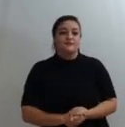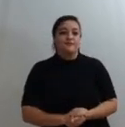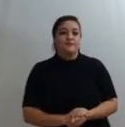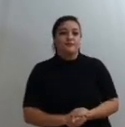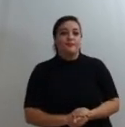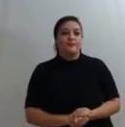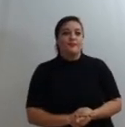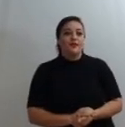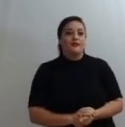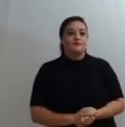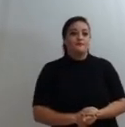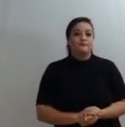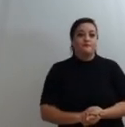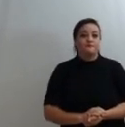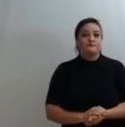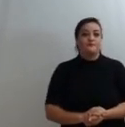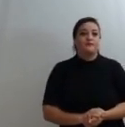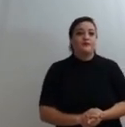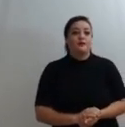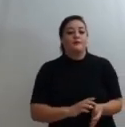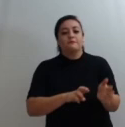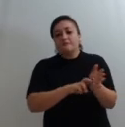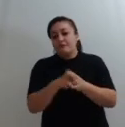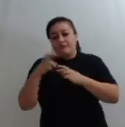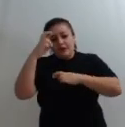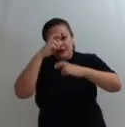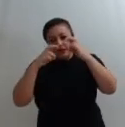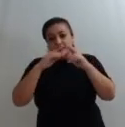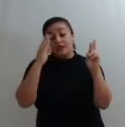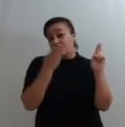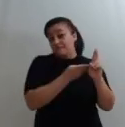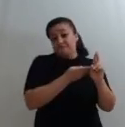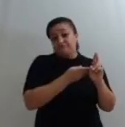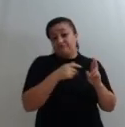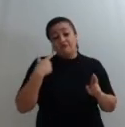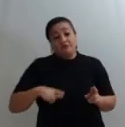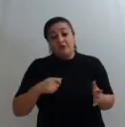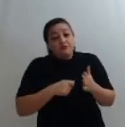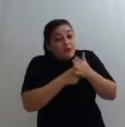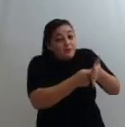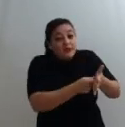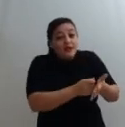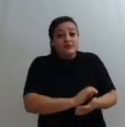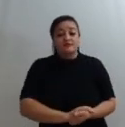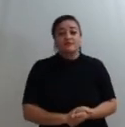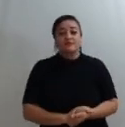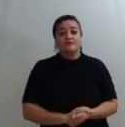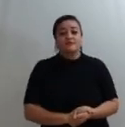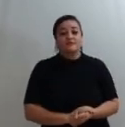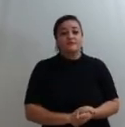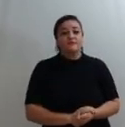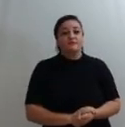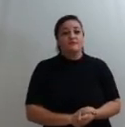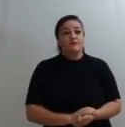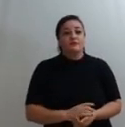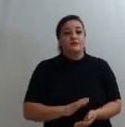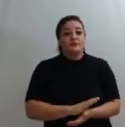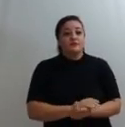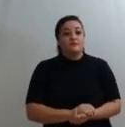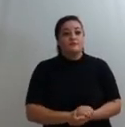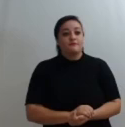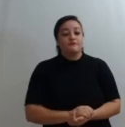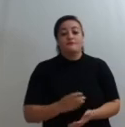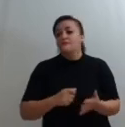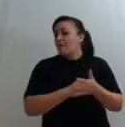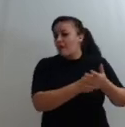para a realização de uma perícia. O réu não é obrigado a fornecer, como não é obrigado a responder às perguntas do juiz.